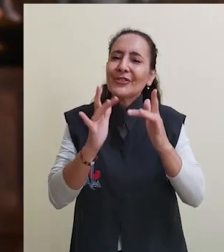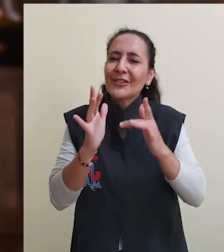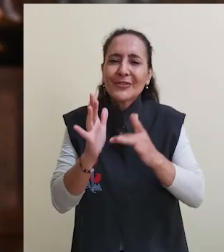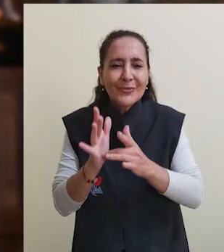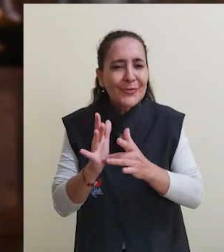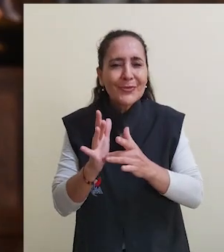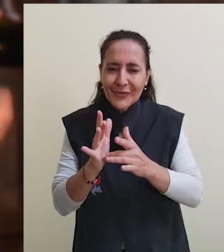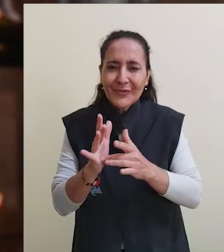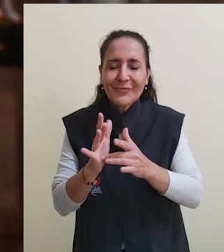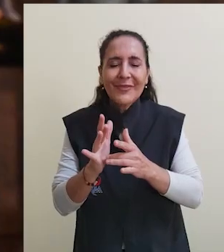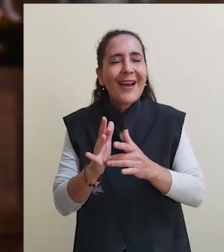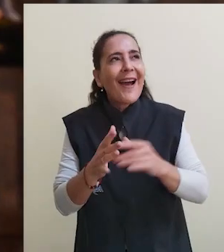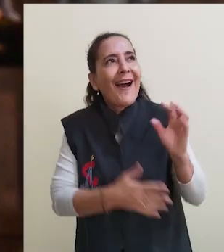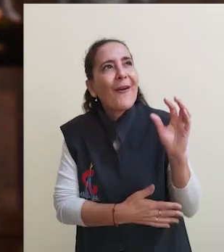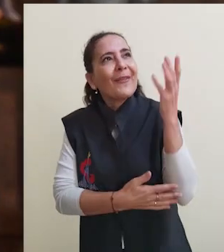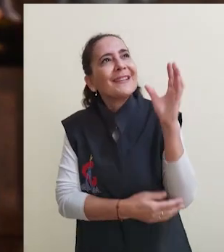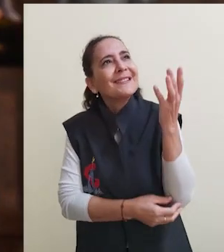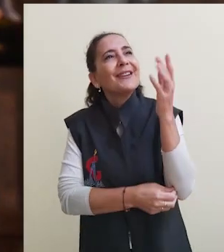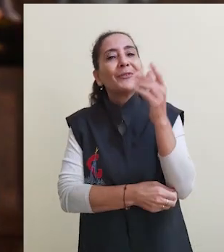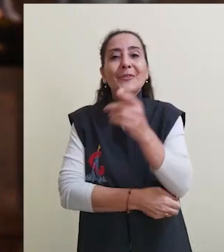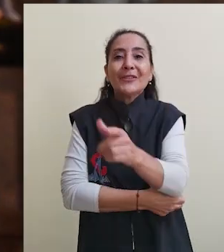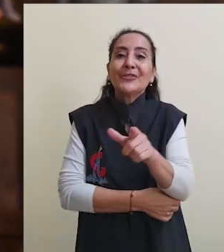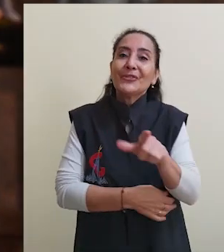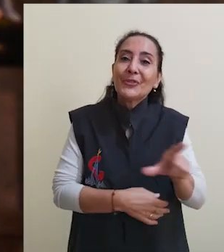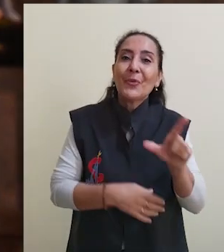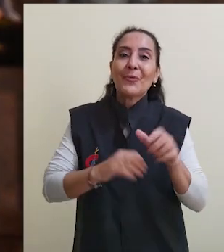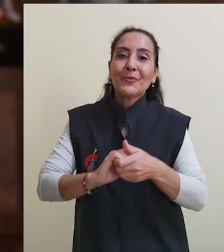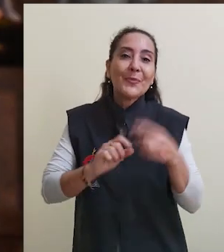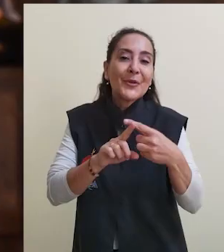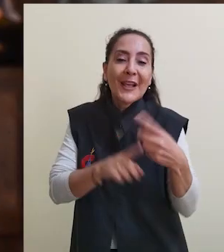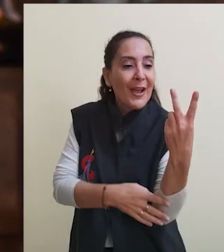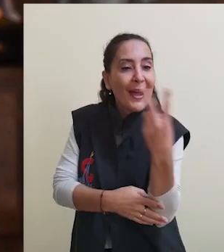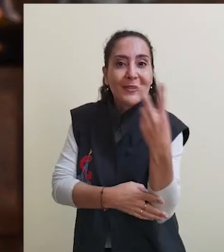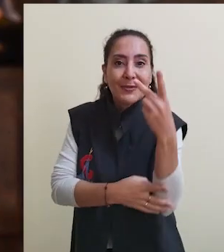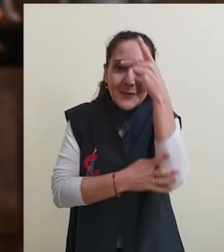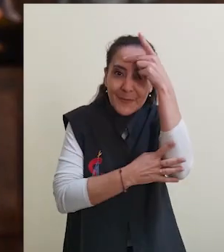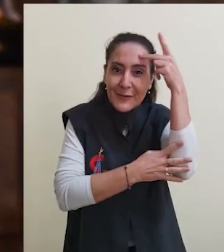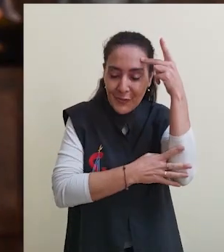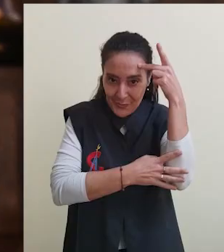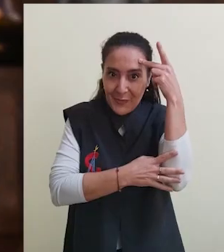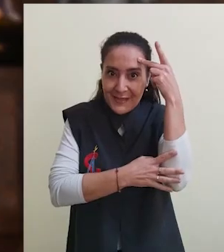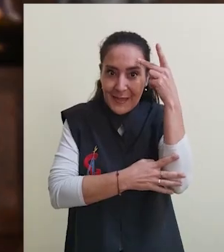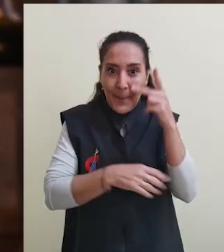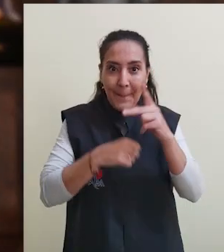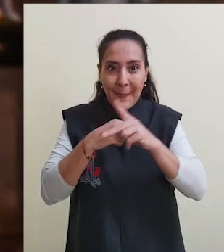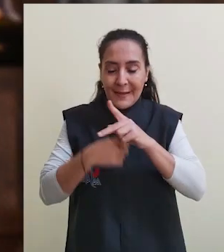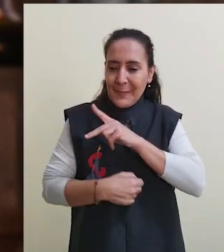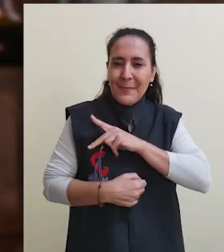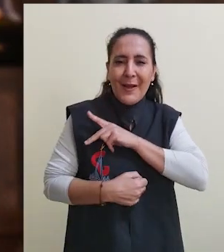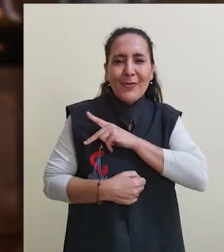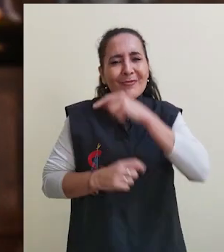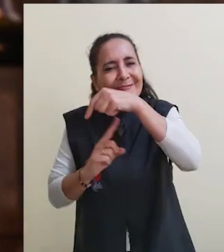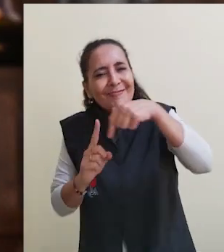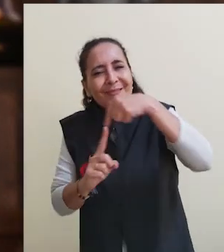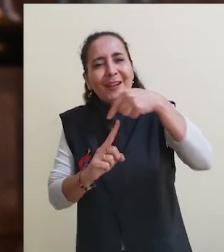sendo atualizado e acontecendo de novo, né? O quanto esses dois homens se santificaram e foram santificados por